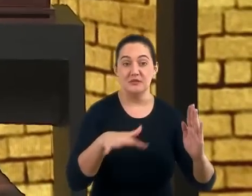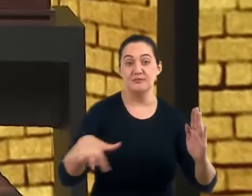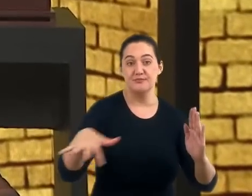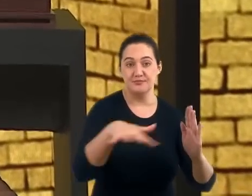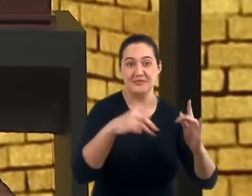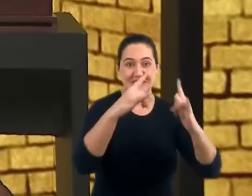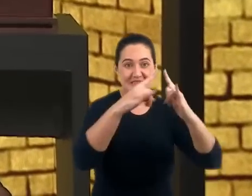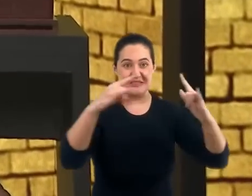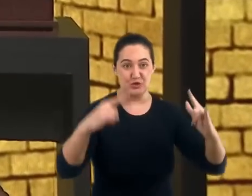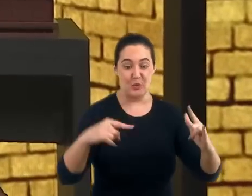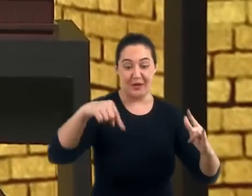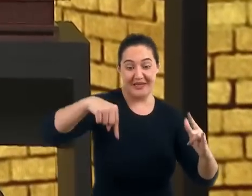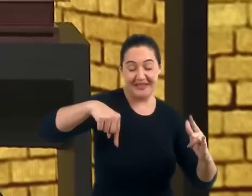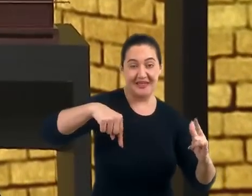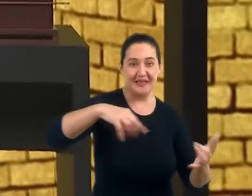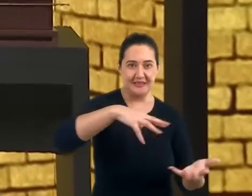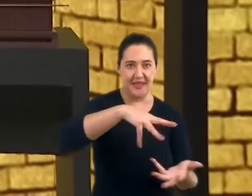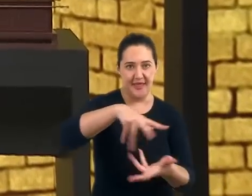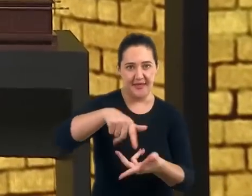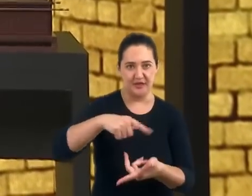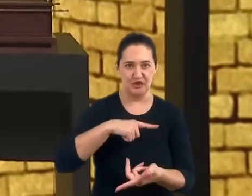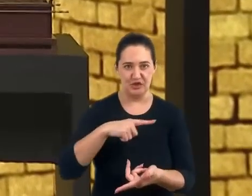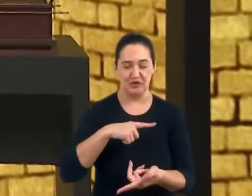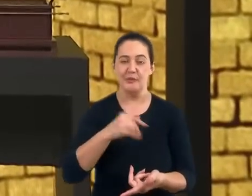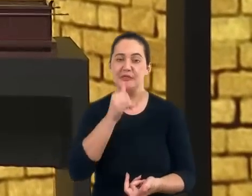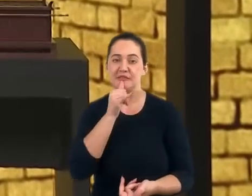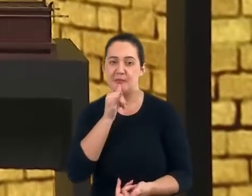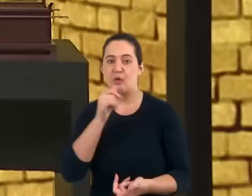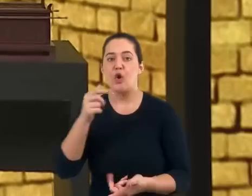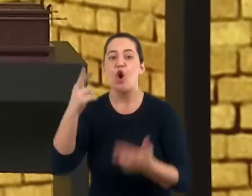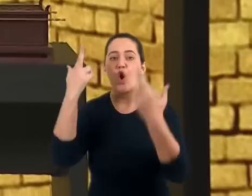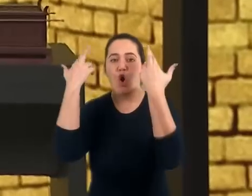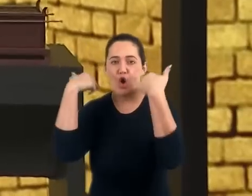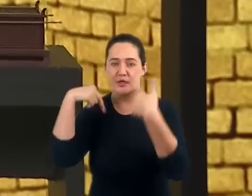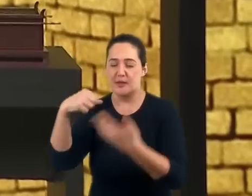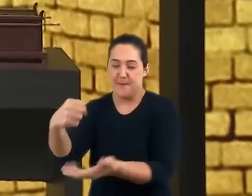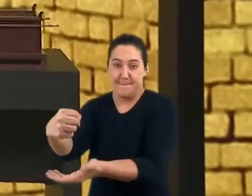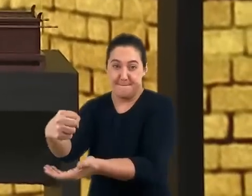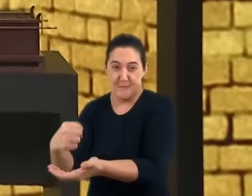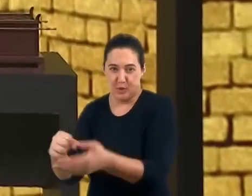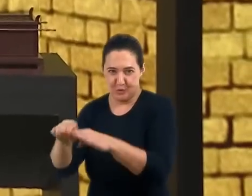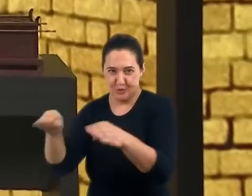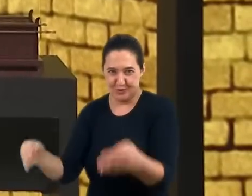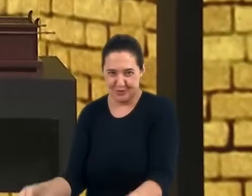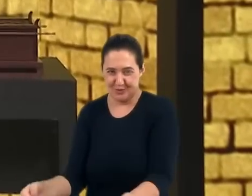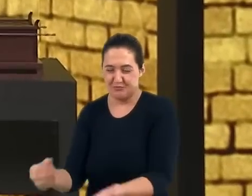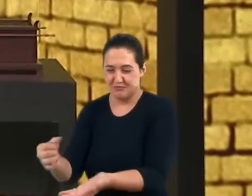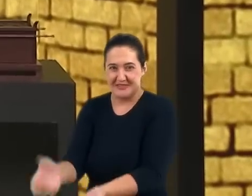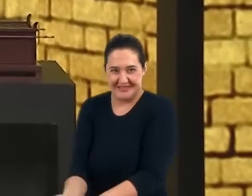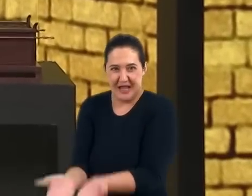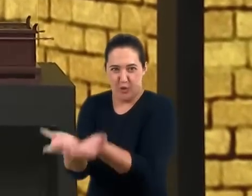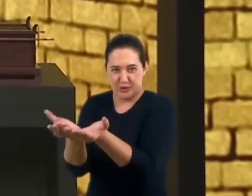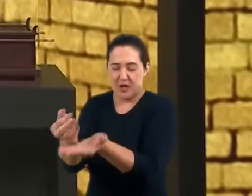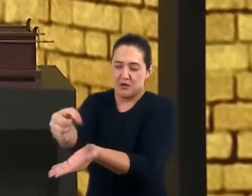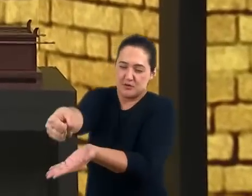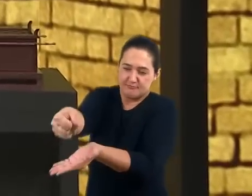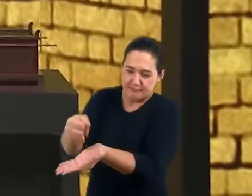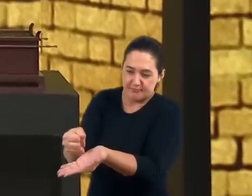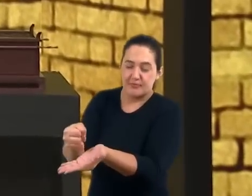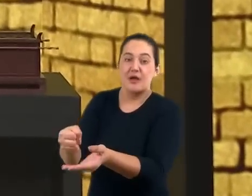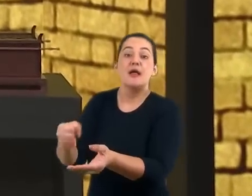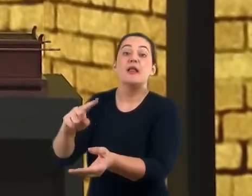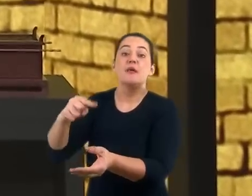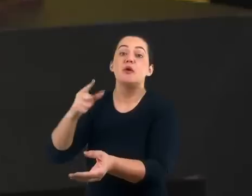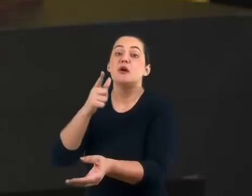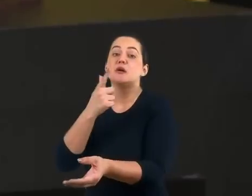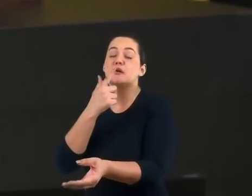santuário aqui da terra, depois que o cordeiro era morto aqui no altar de holocausto, o seu sangue era